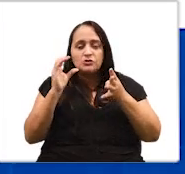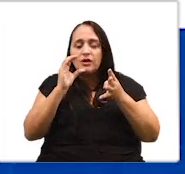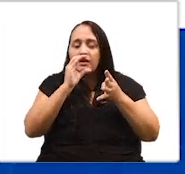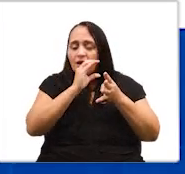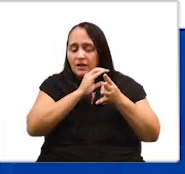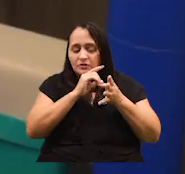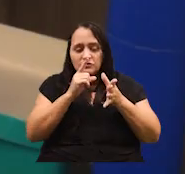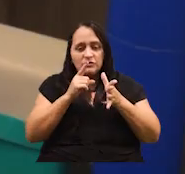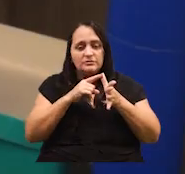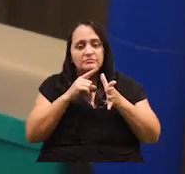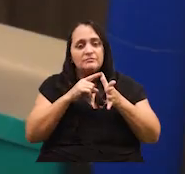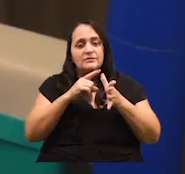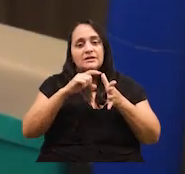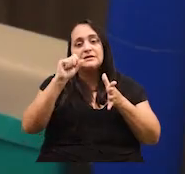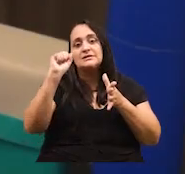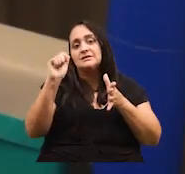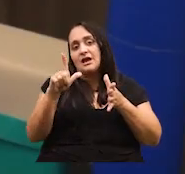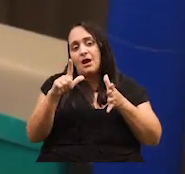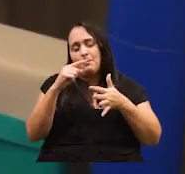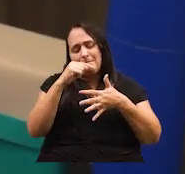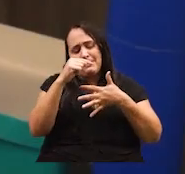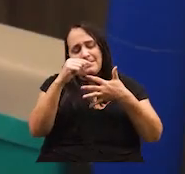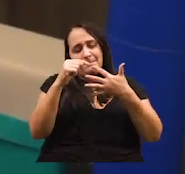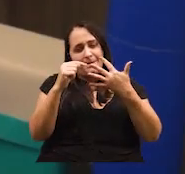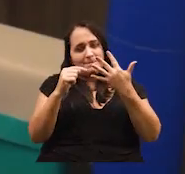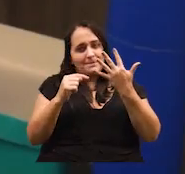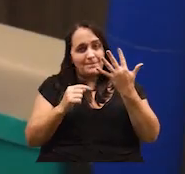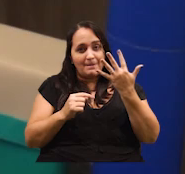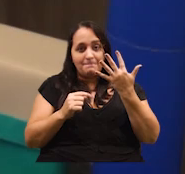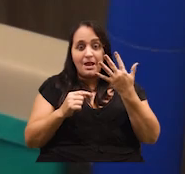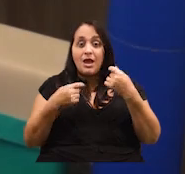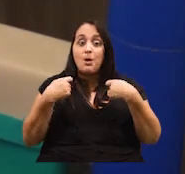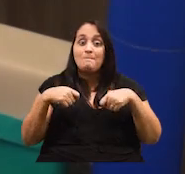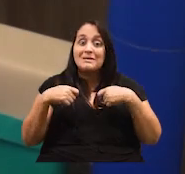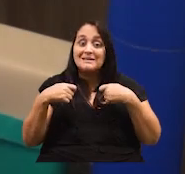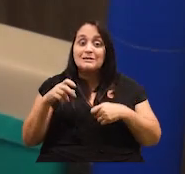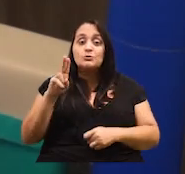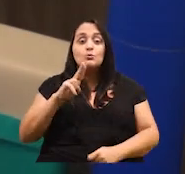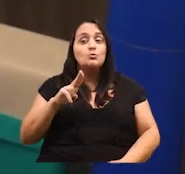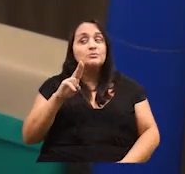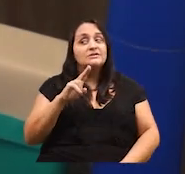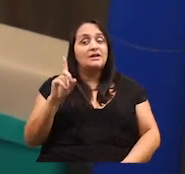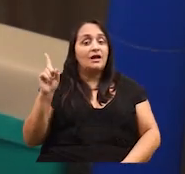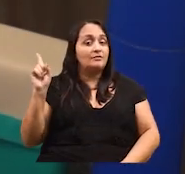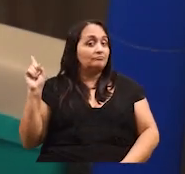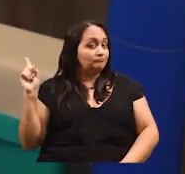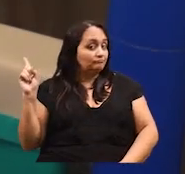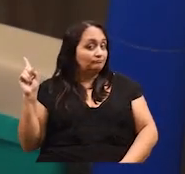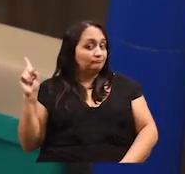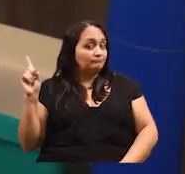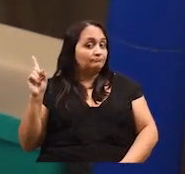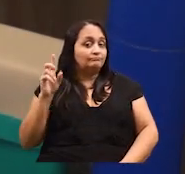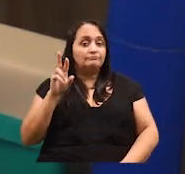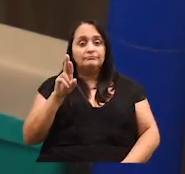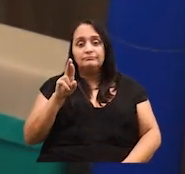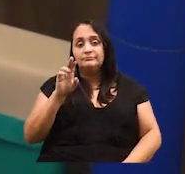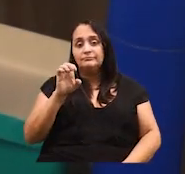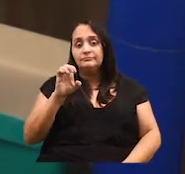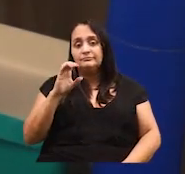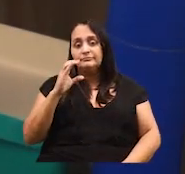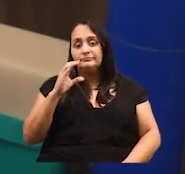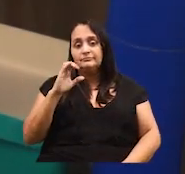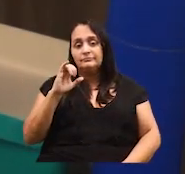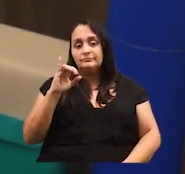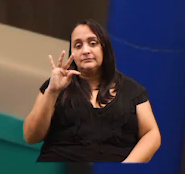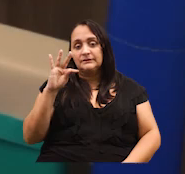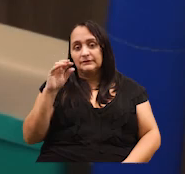em pó. Esses itens são os ingredientes da receita que eu estou querendo preparar,